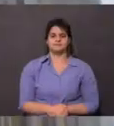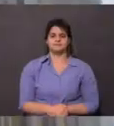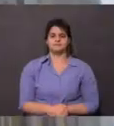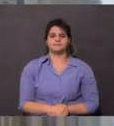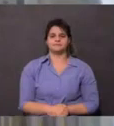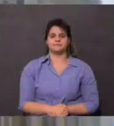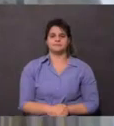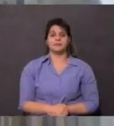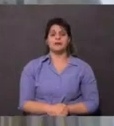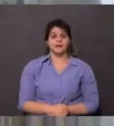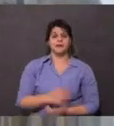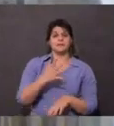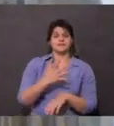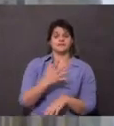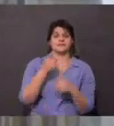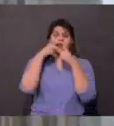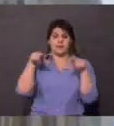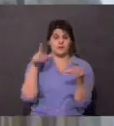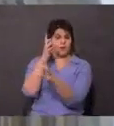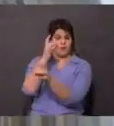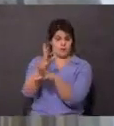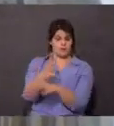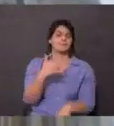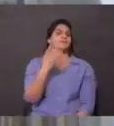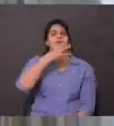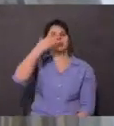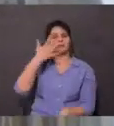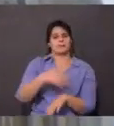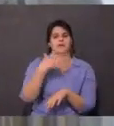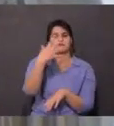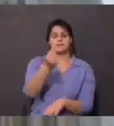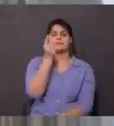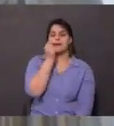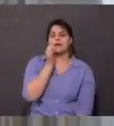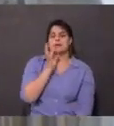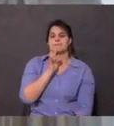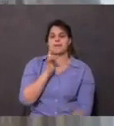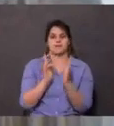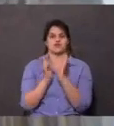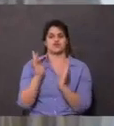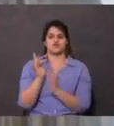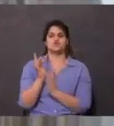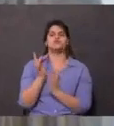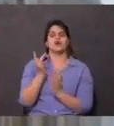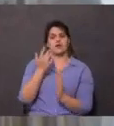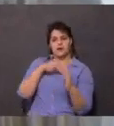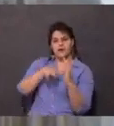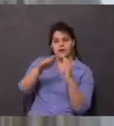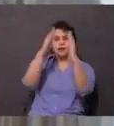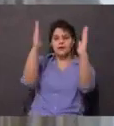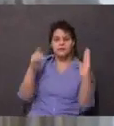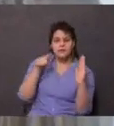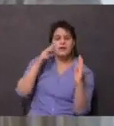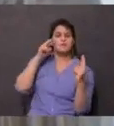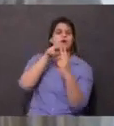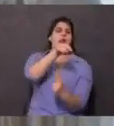A los tres días lo encontraron en el templo. Al verlo, se quedaron atónitos y le dijo su